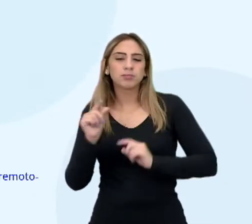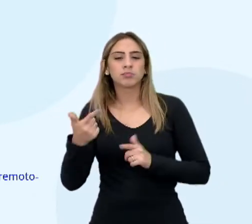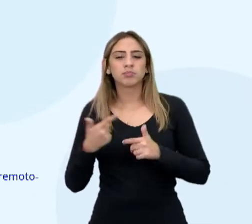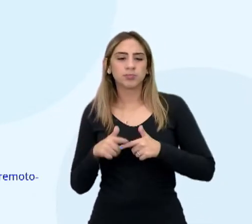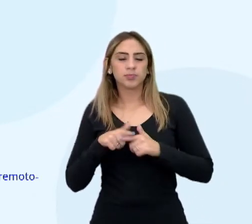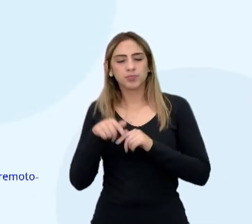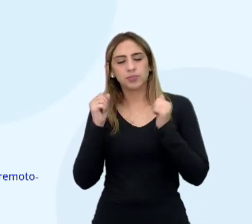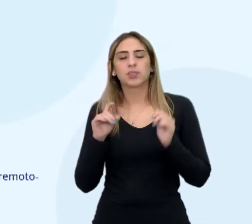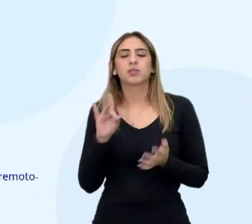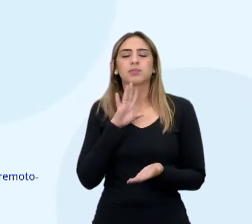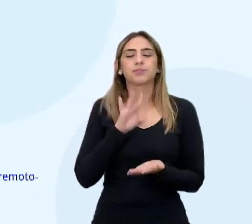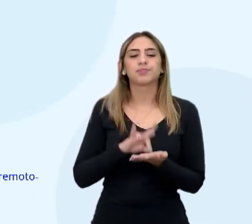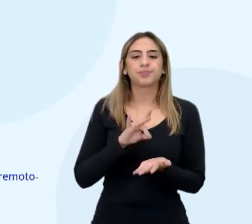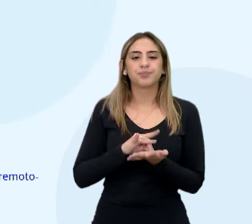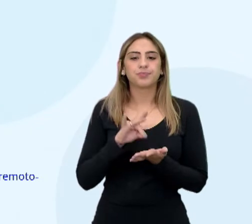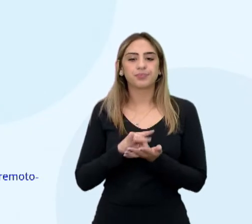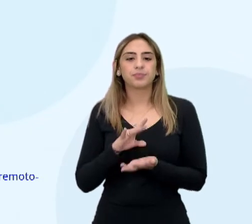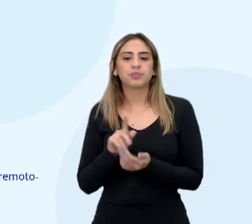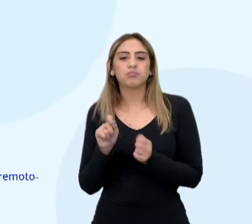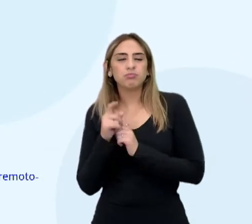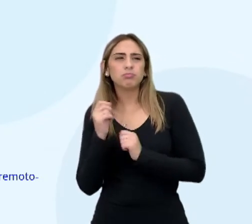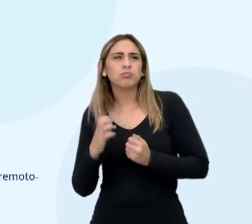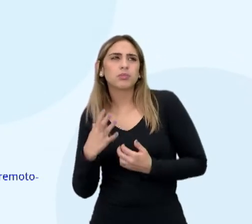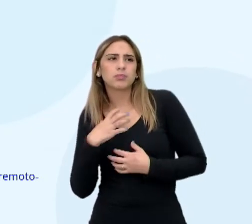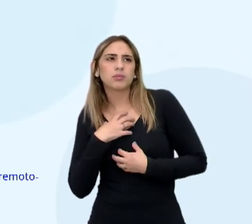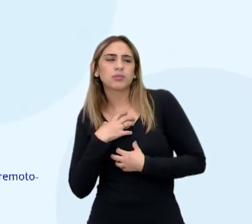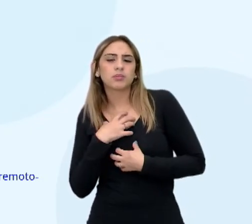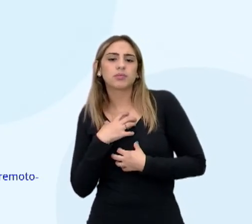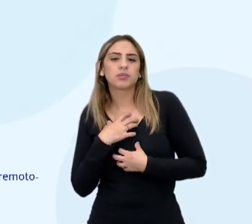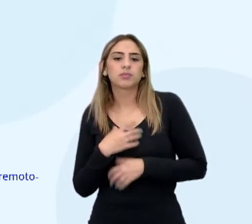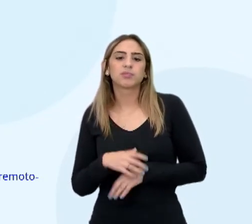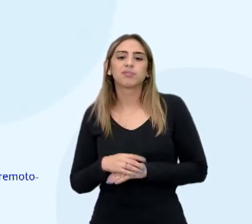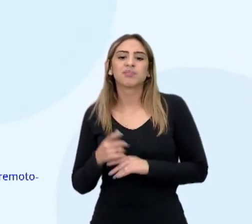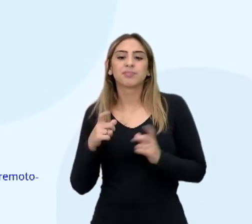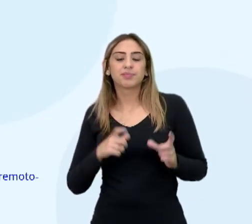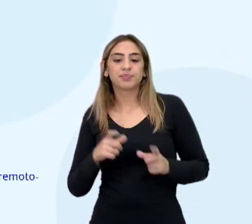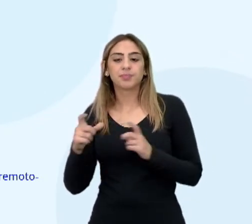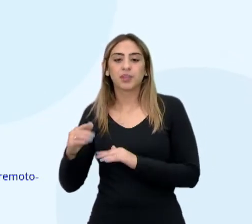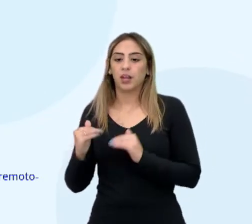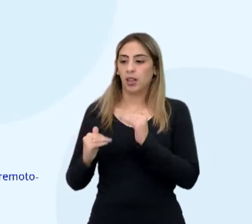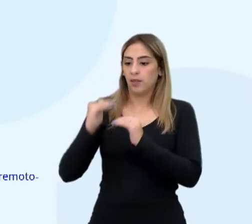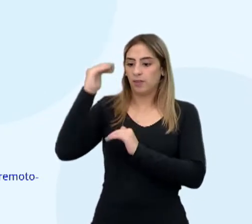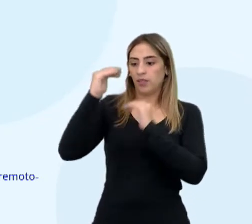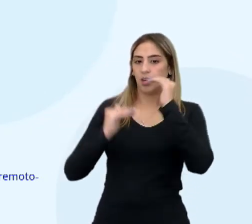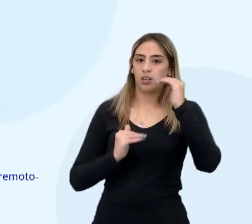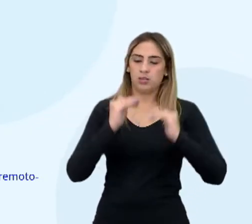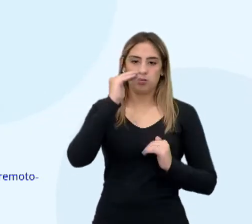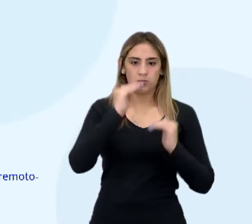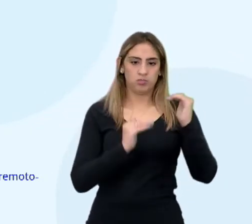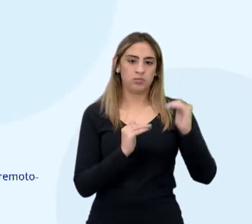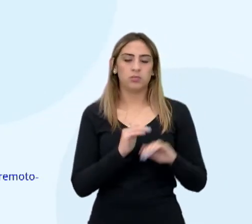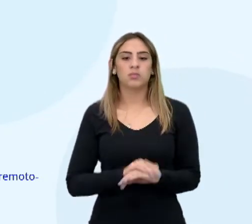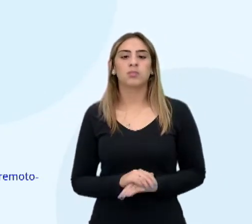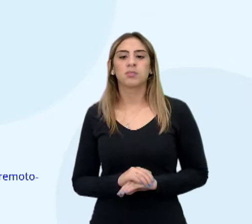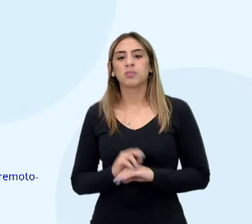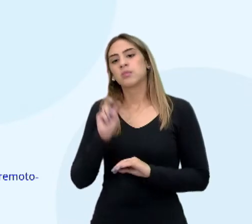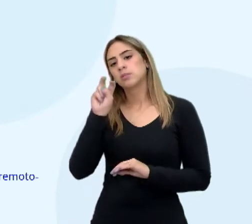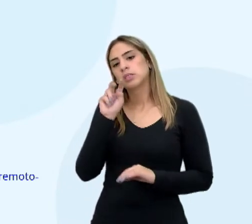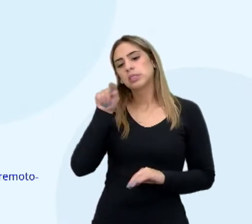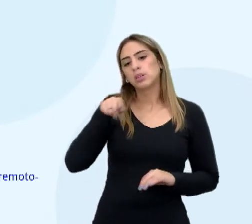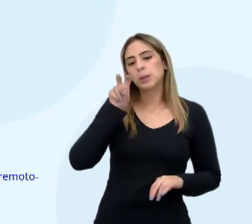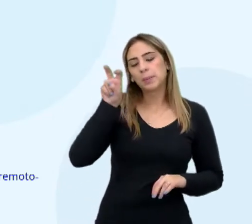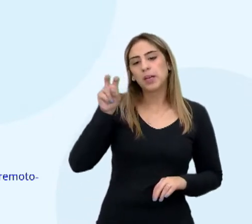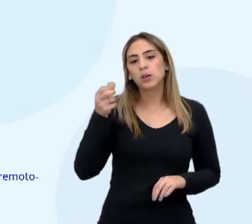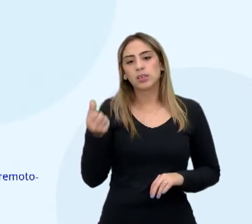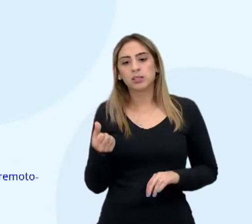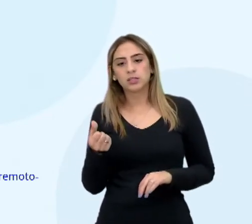verdade, você pode até sentir, né, em andares elevados. Né? Entre 5,5 a 6